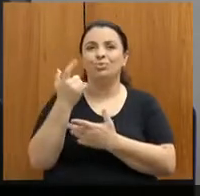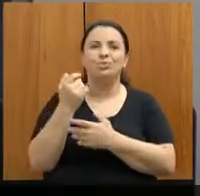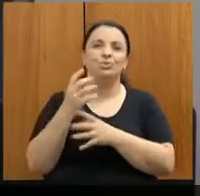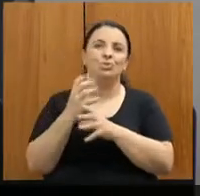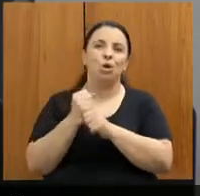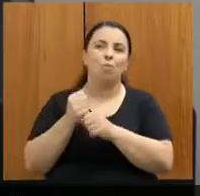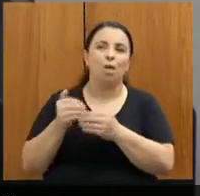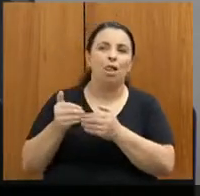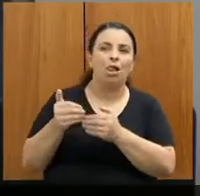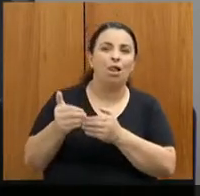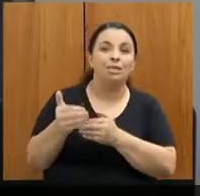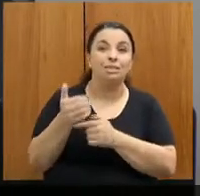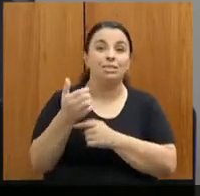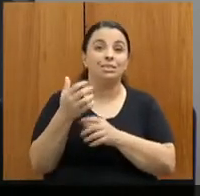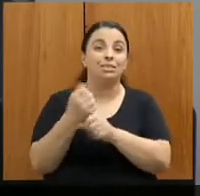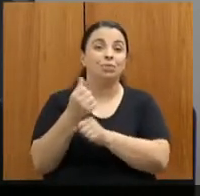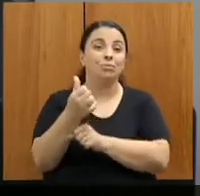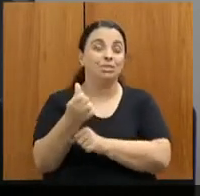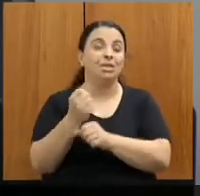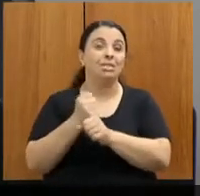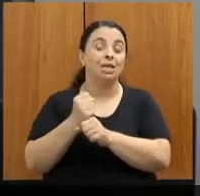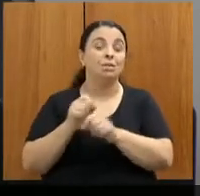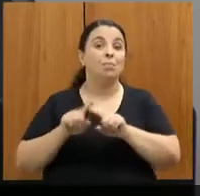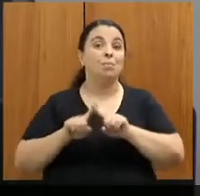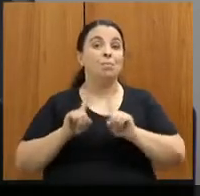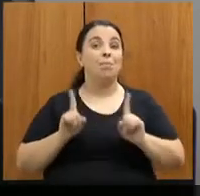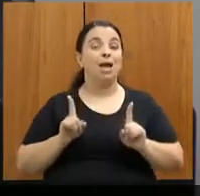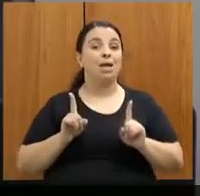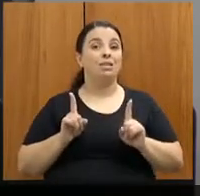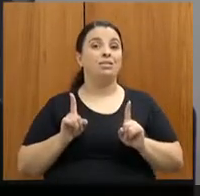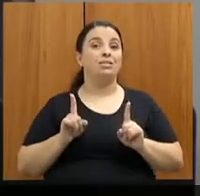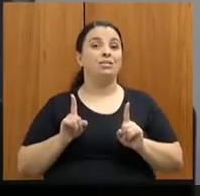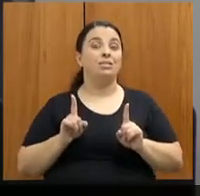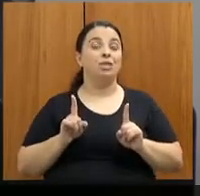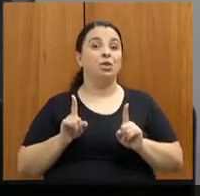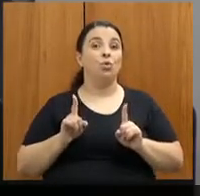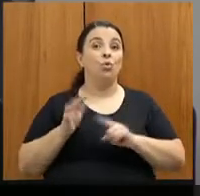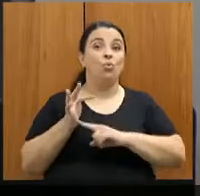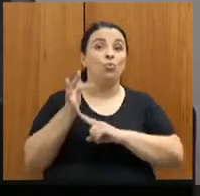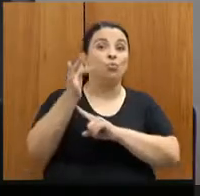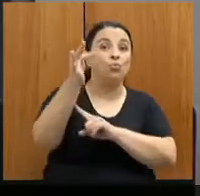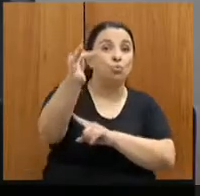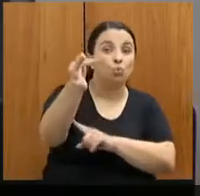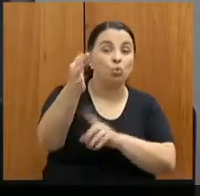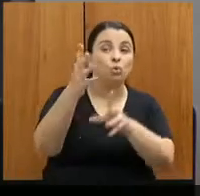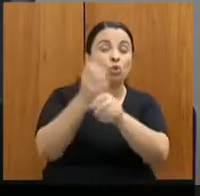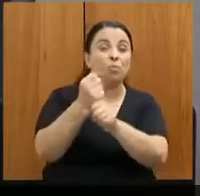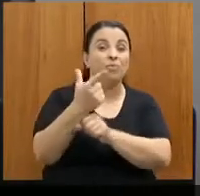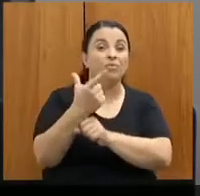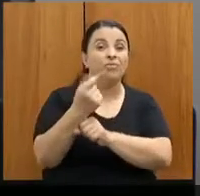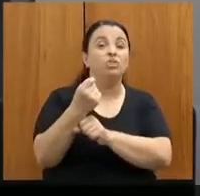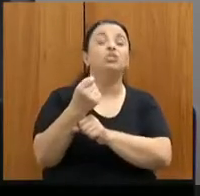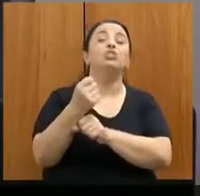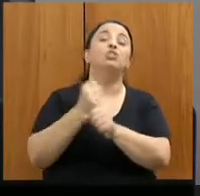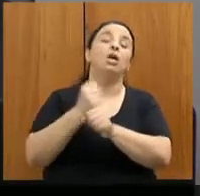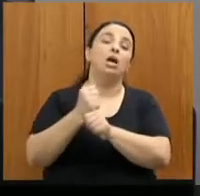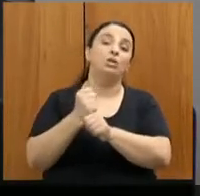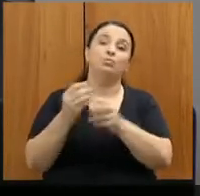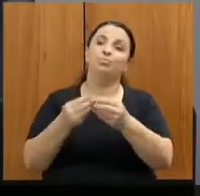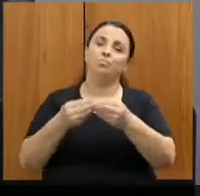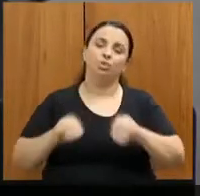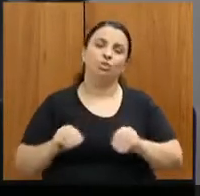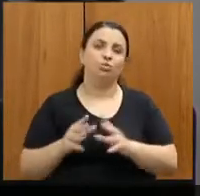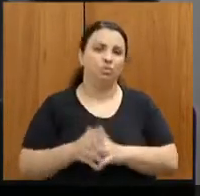mas que penaliza severamente o Estado por quase vinte anos uma medida